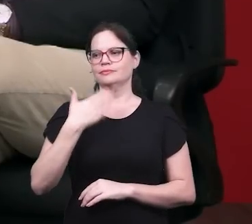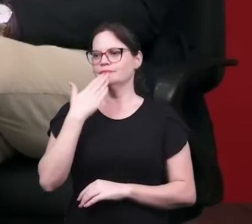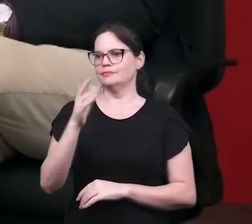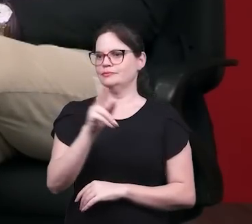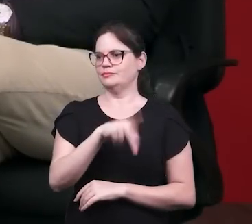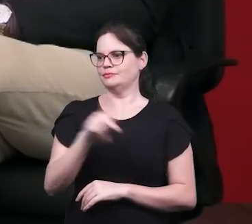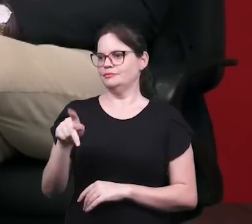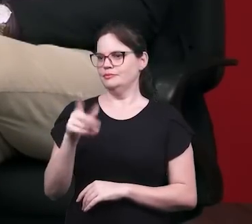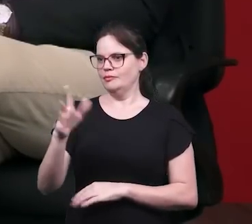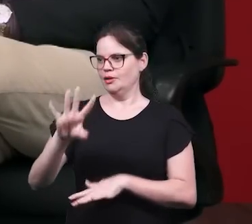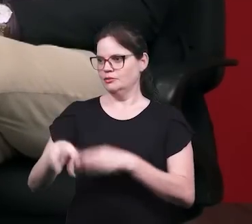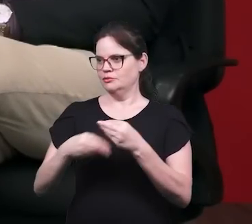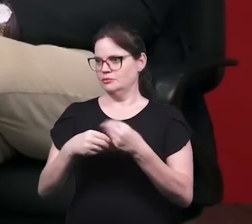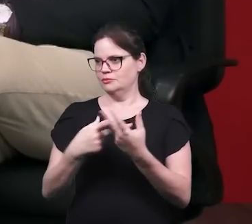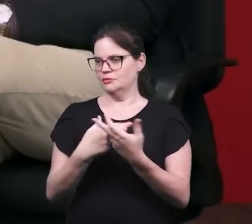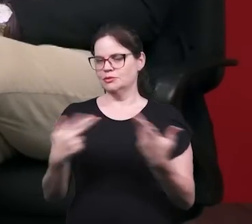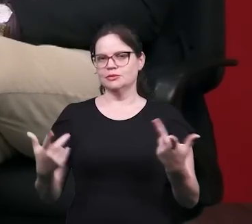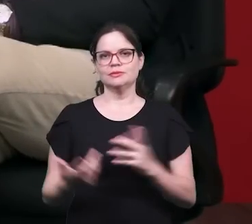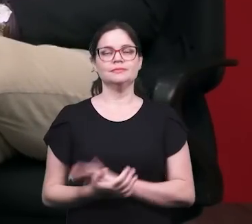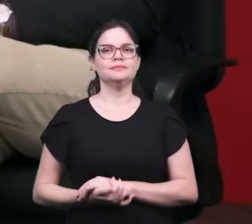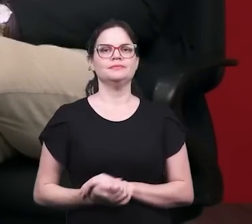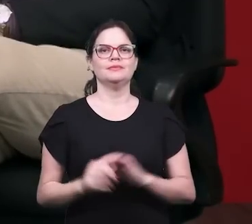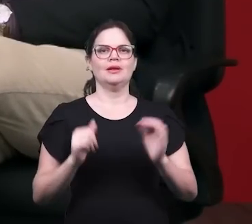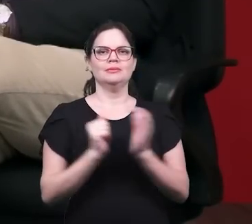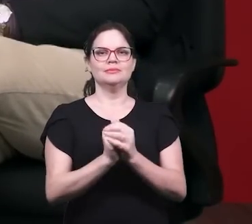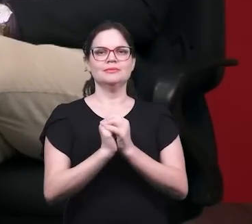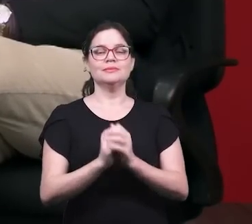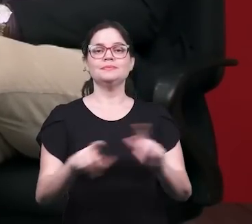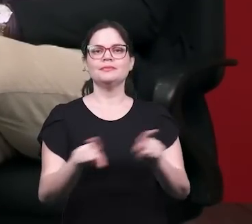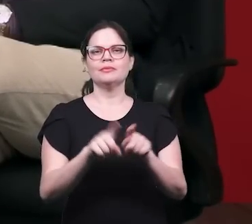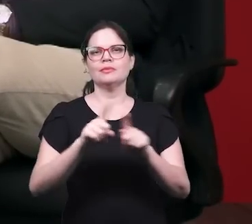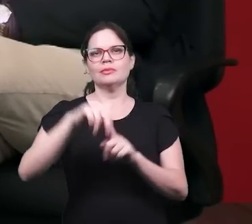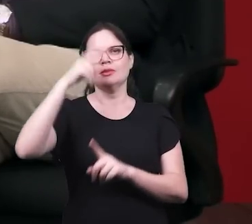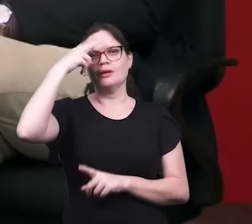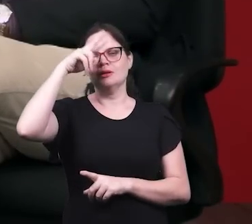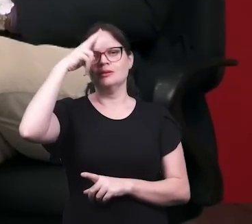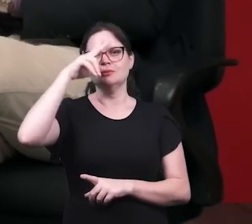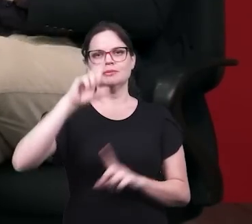Professor Vinícius, algo a colocar? Amém. Lembrar que